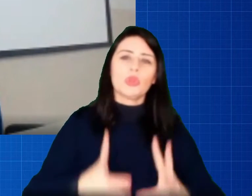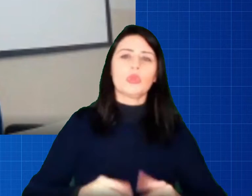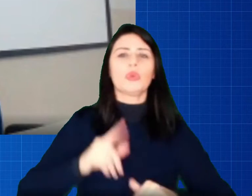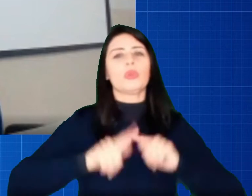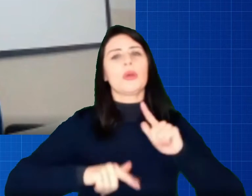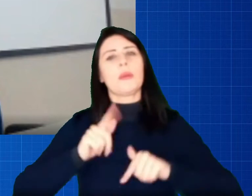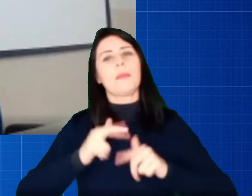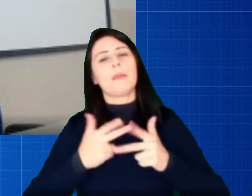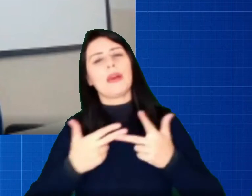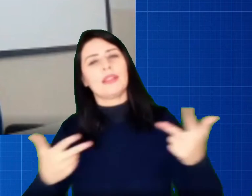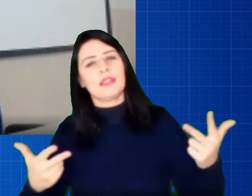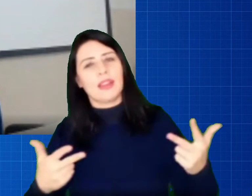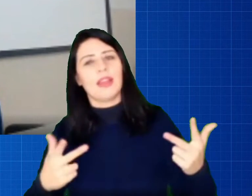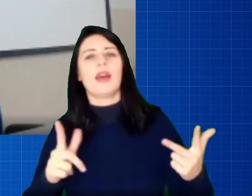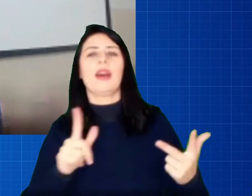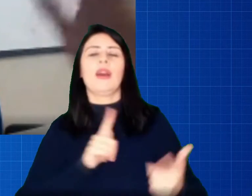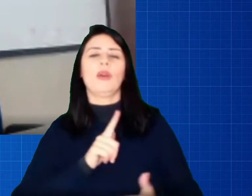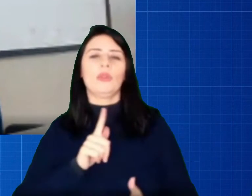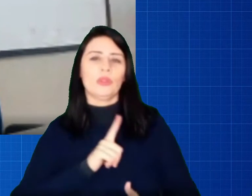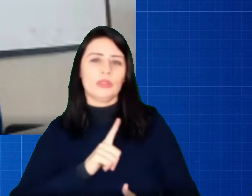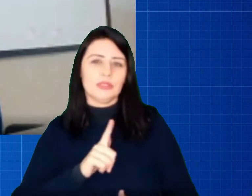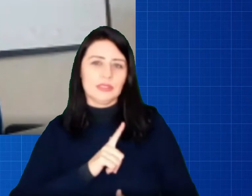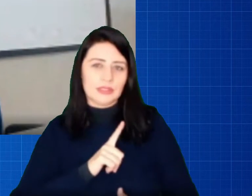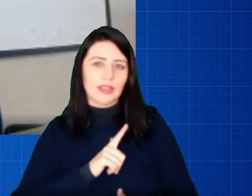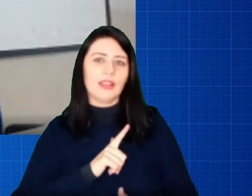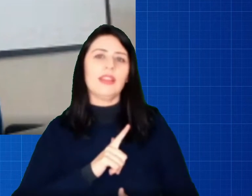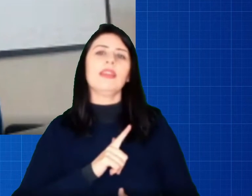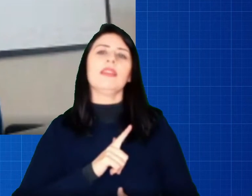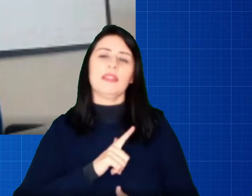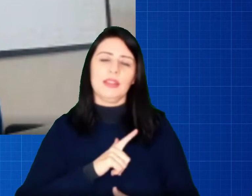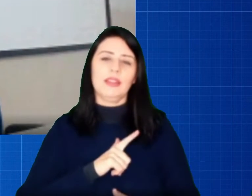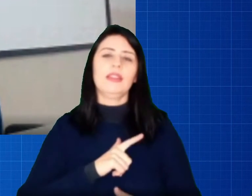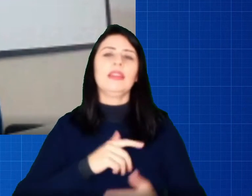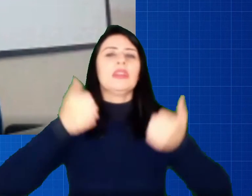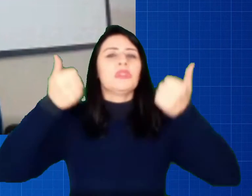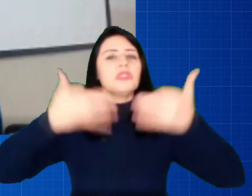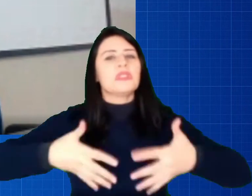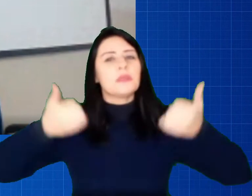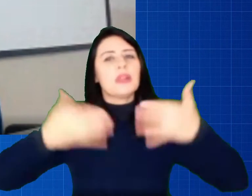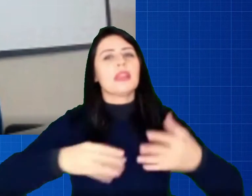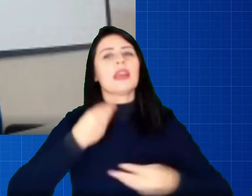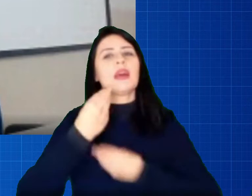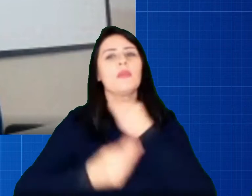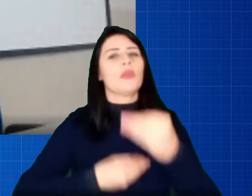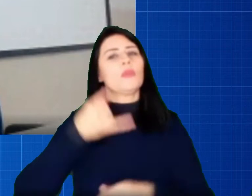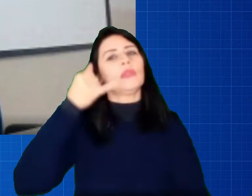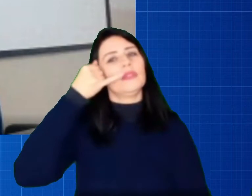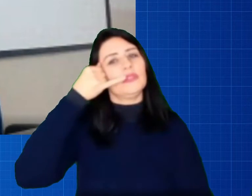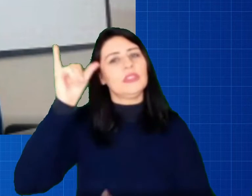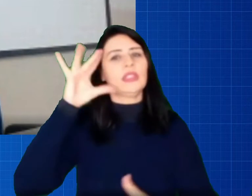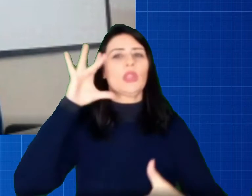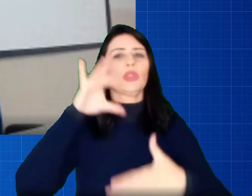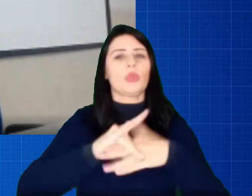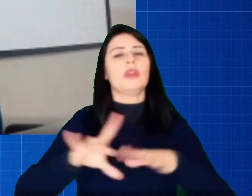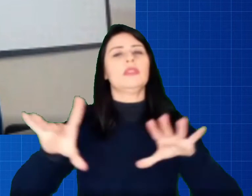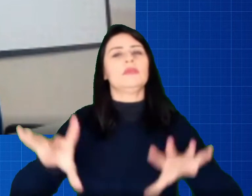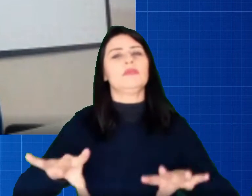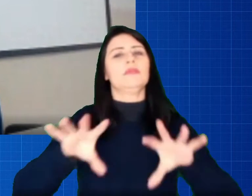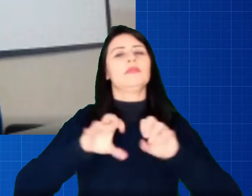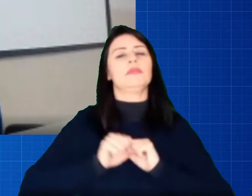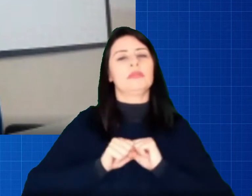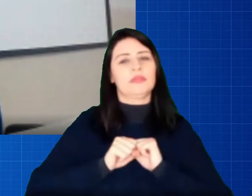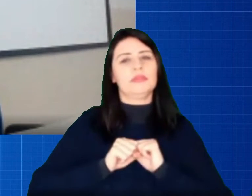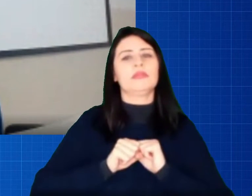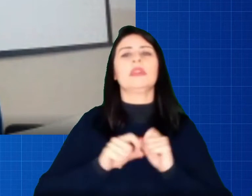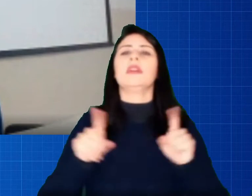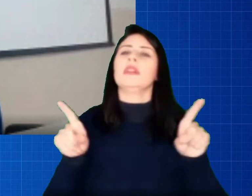métodos contraceptivos, desde o lado do diafragma, que a gente nem usa mais pela questão da prevenção das DST, né,